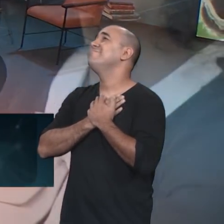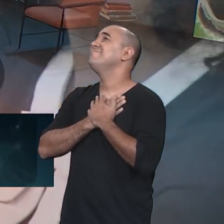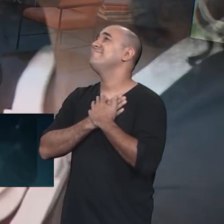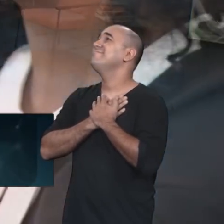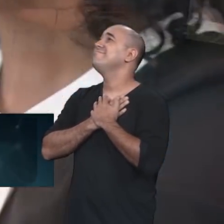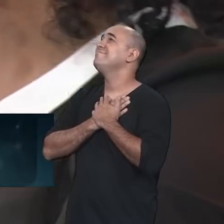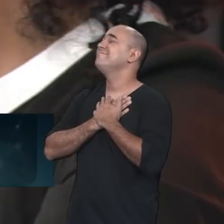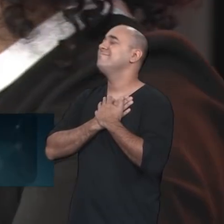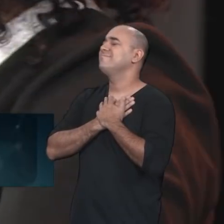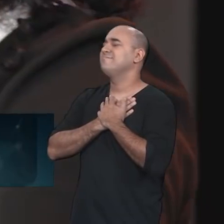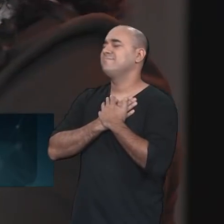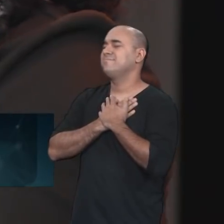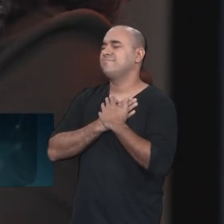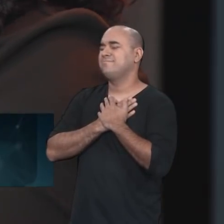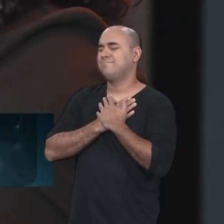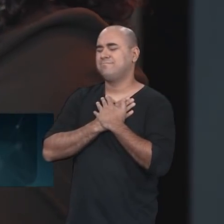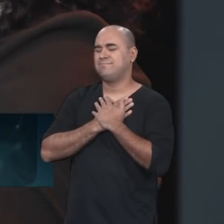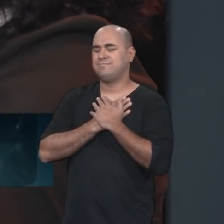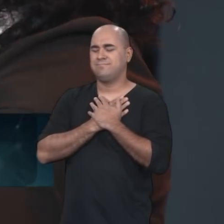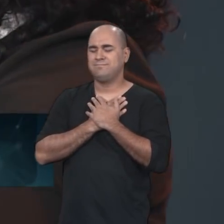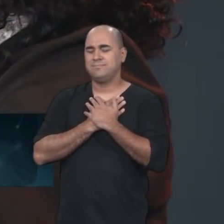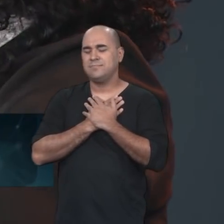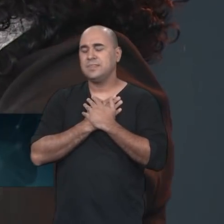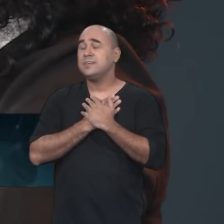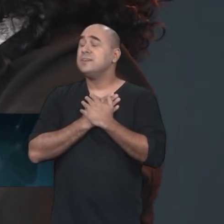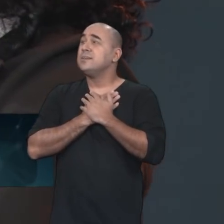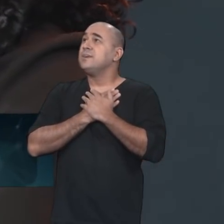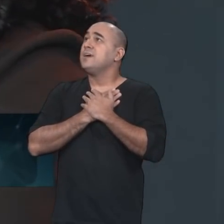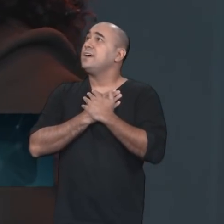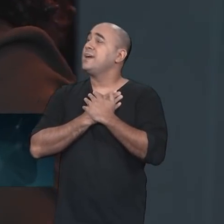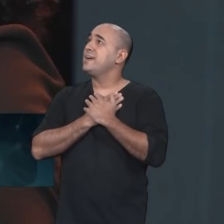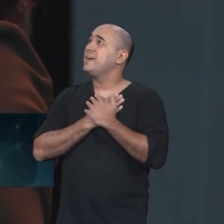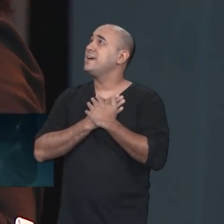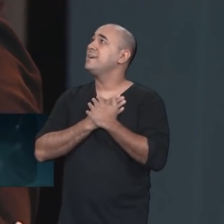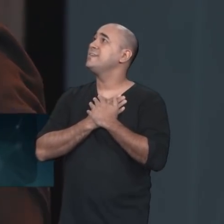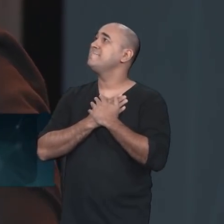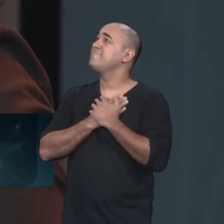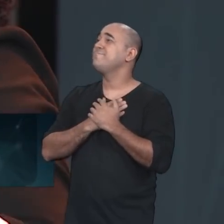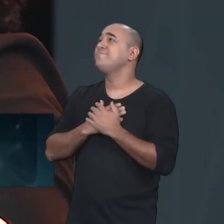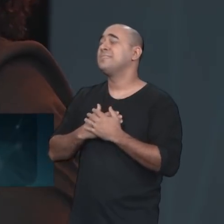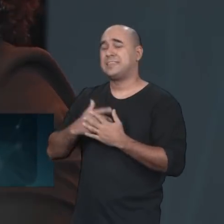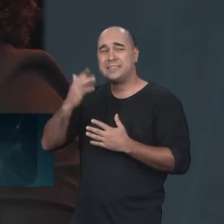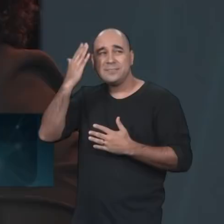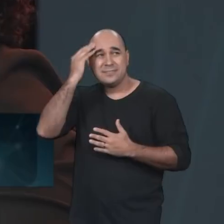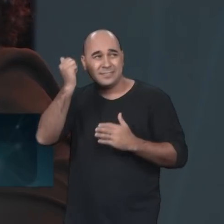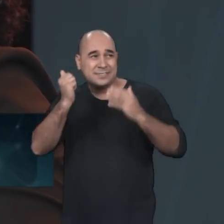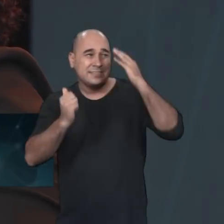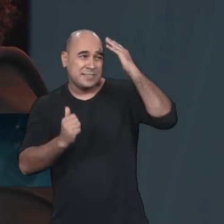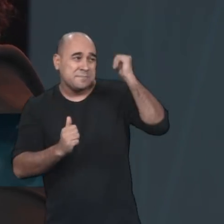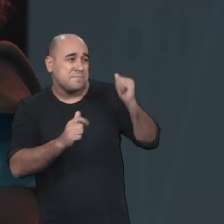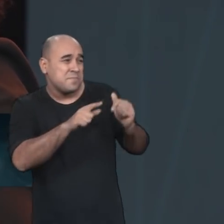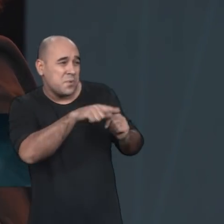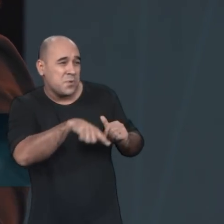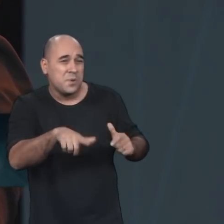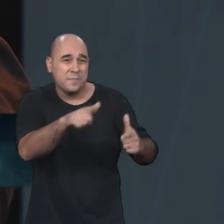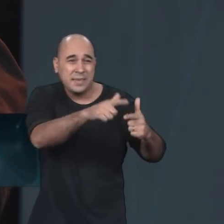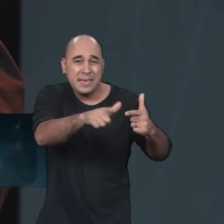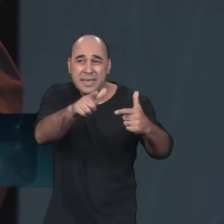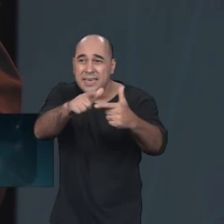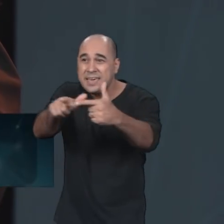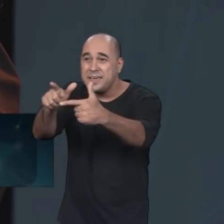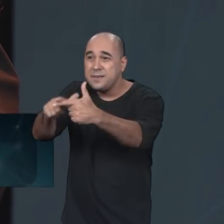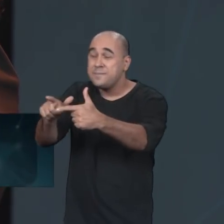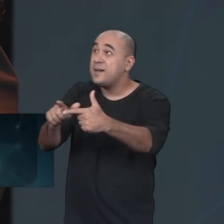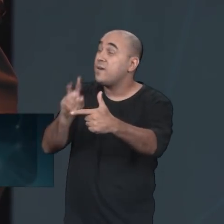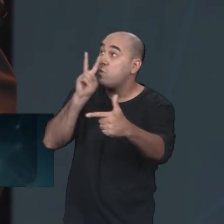Salva-me. Venha toda a tempestade tempestade